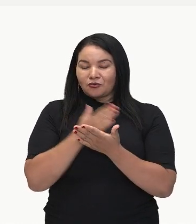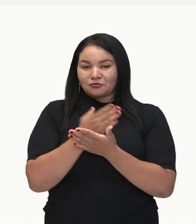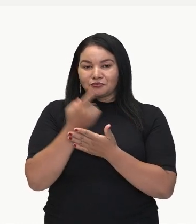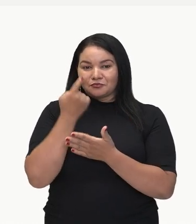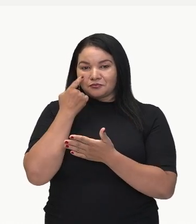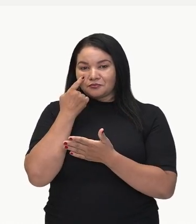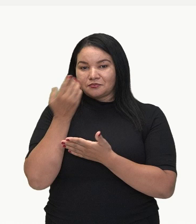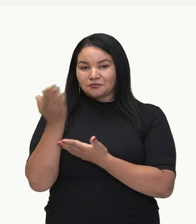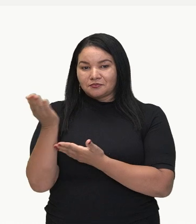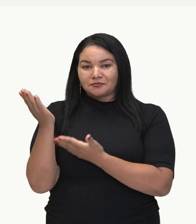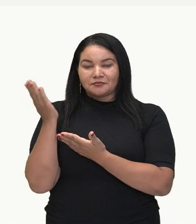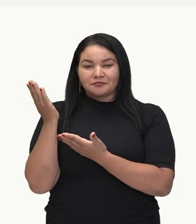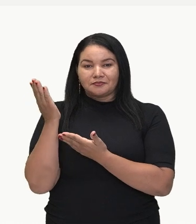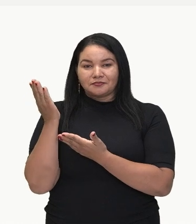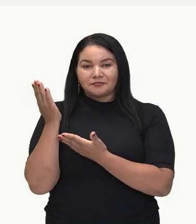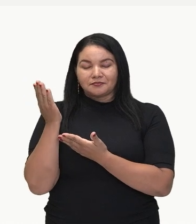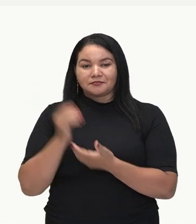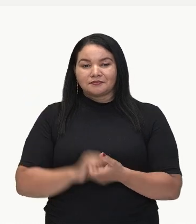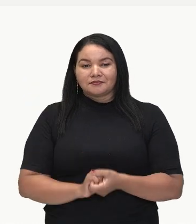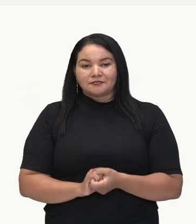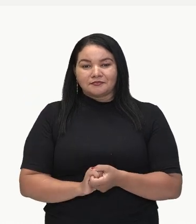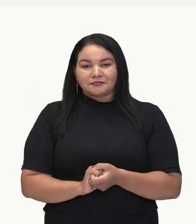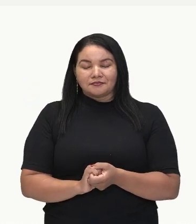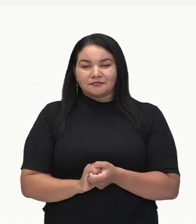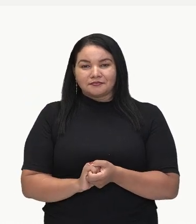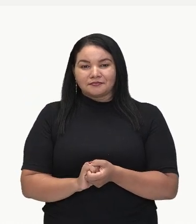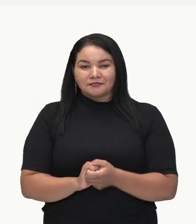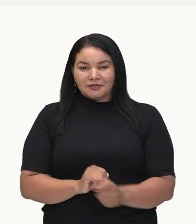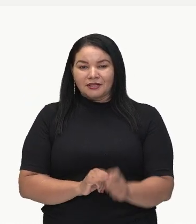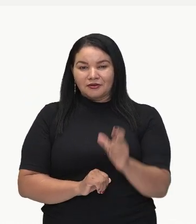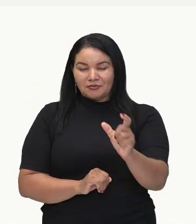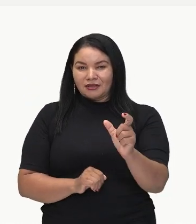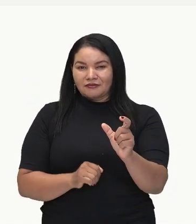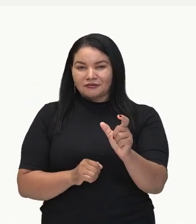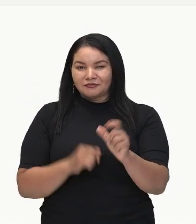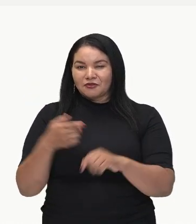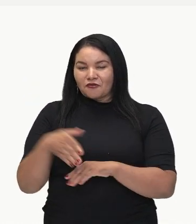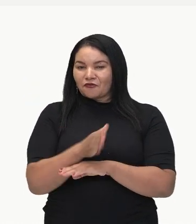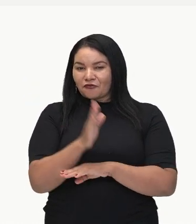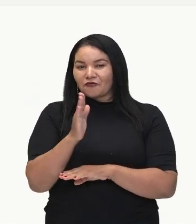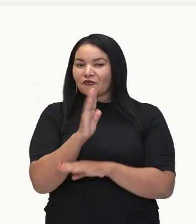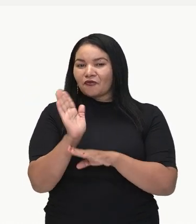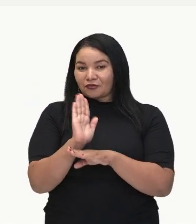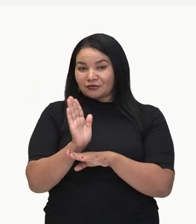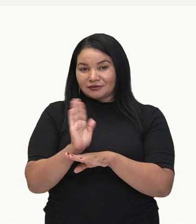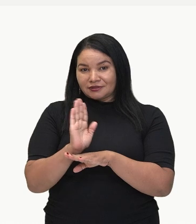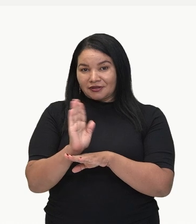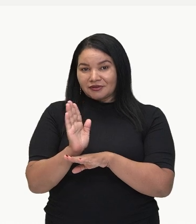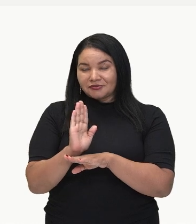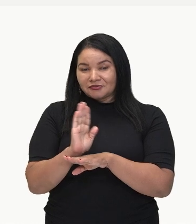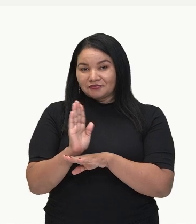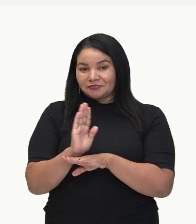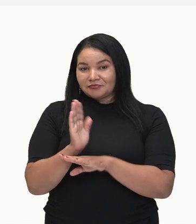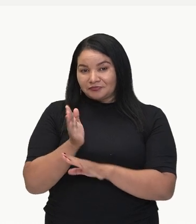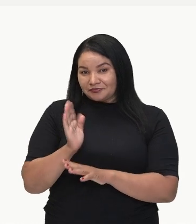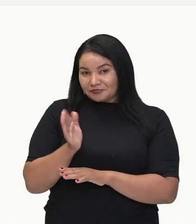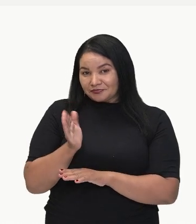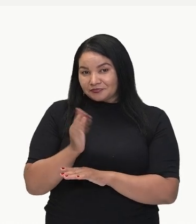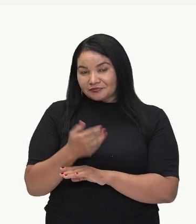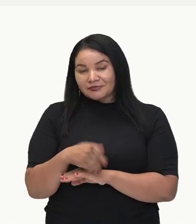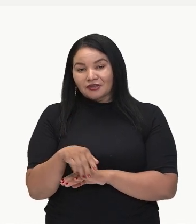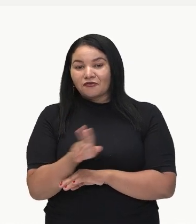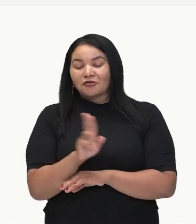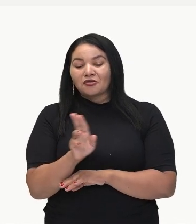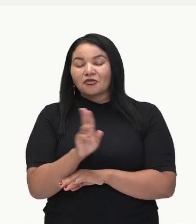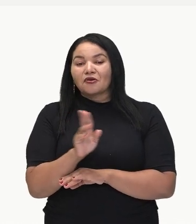você. Você chama, quando você vai ao cinema, se você já foi alguma vez, você chama, eu